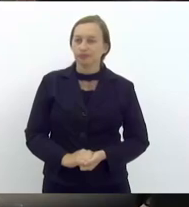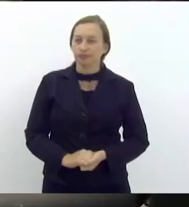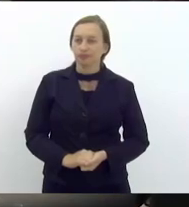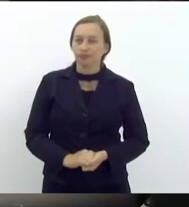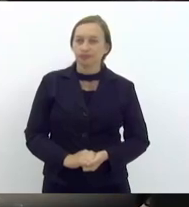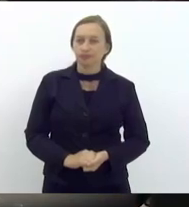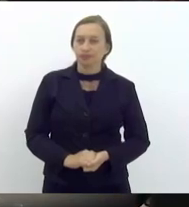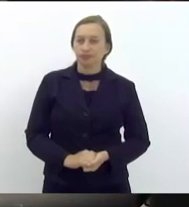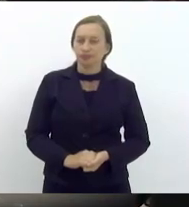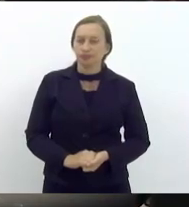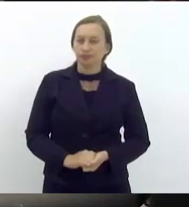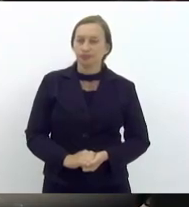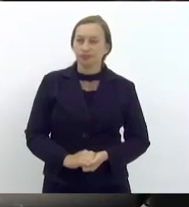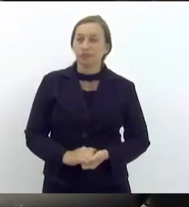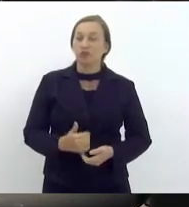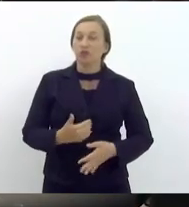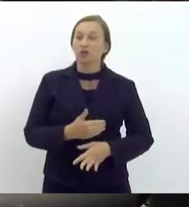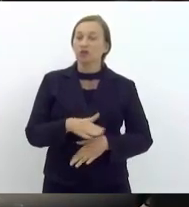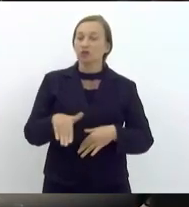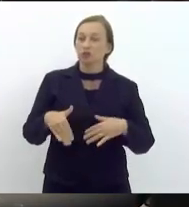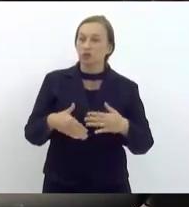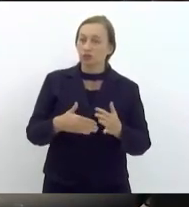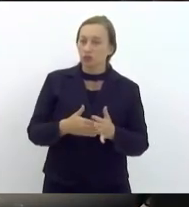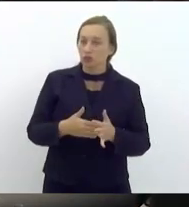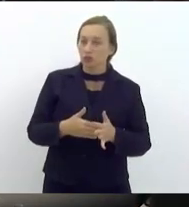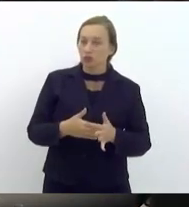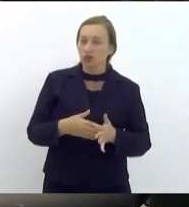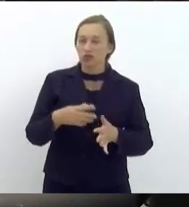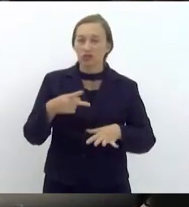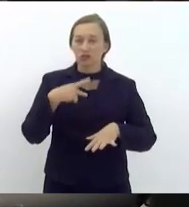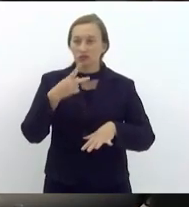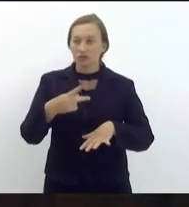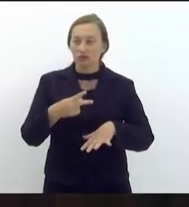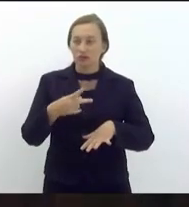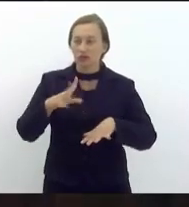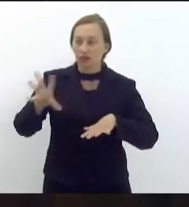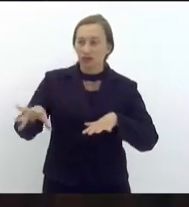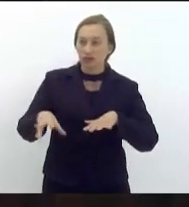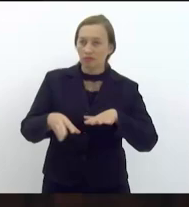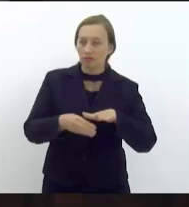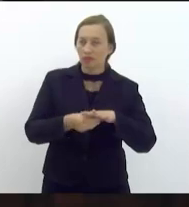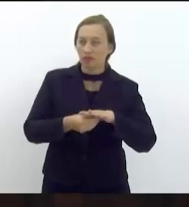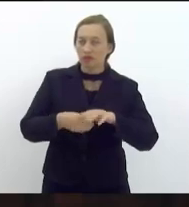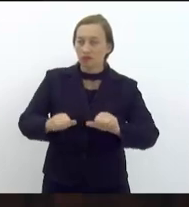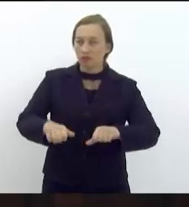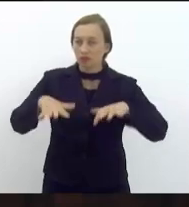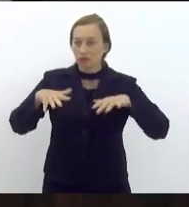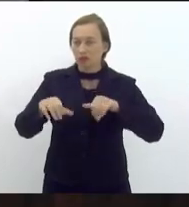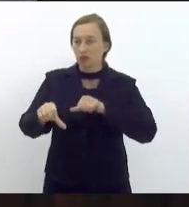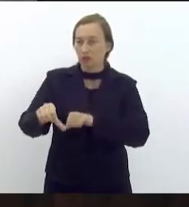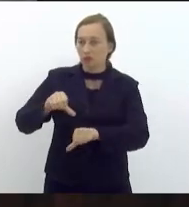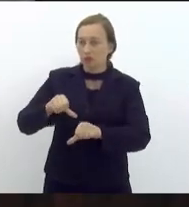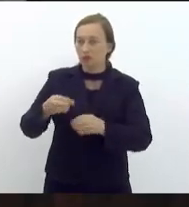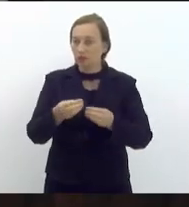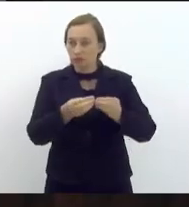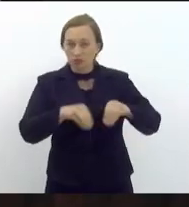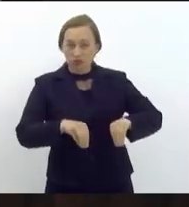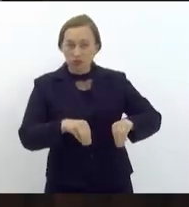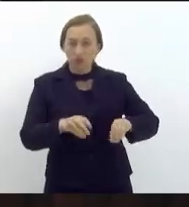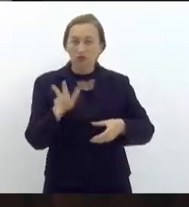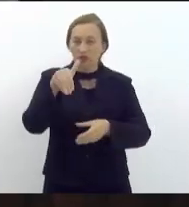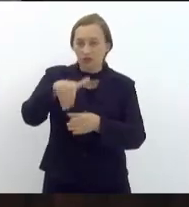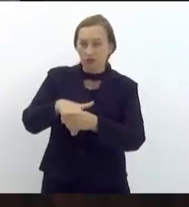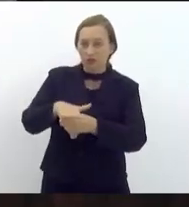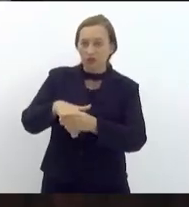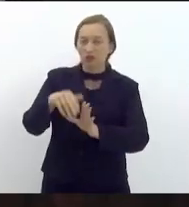diante de todos os pareceres as emendas de plenário terem sido o contrários ficam prejudicados em